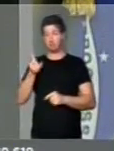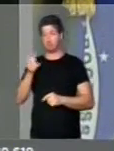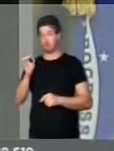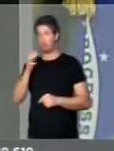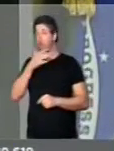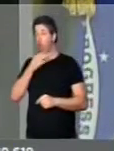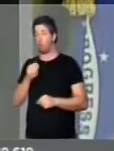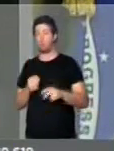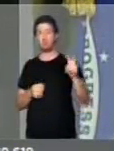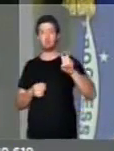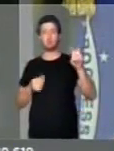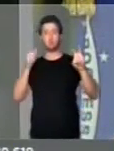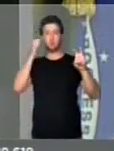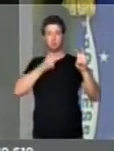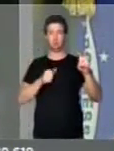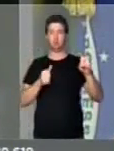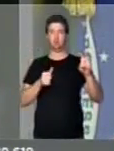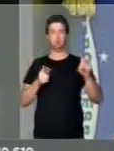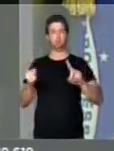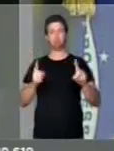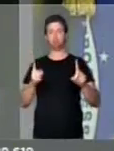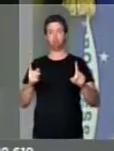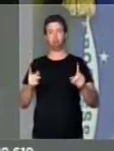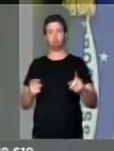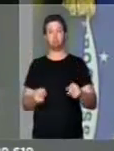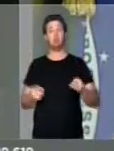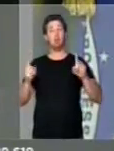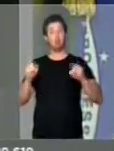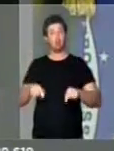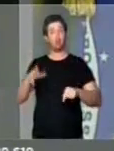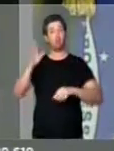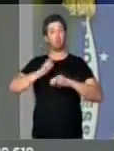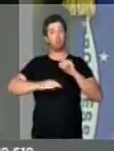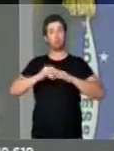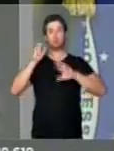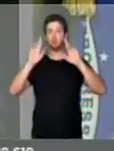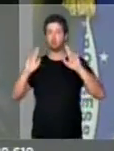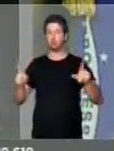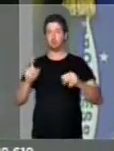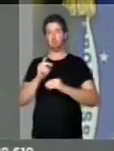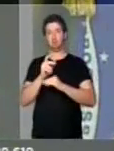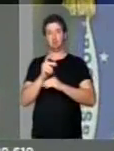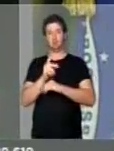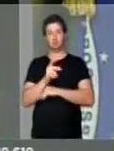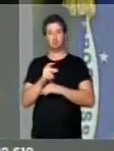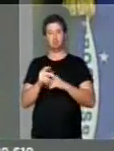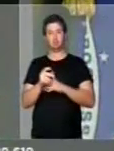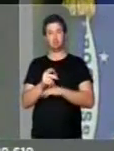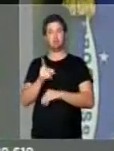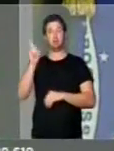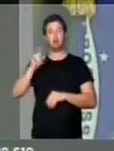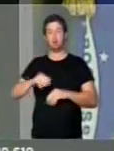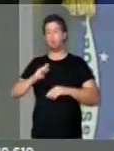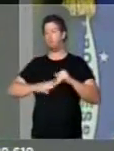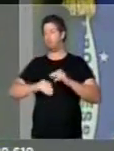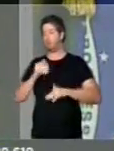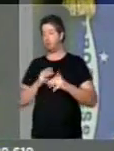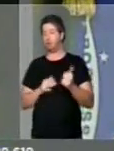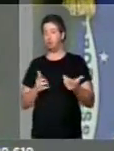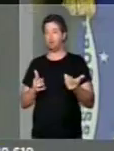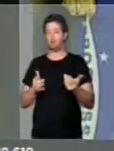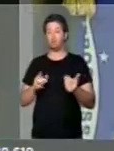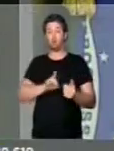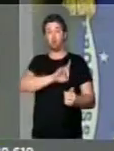e 55 anos para a mulher. É uma profissão diferente. É uma profissão que até no dia